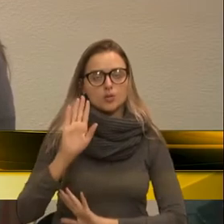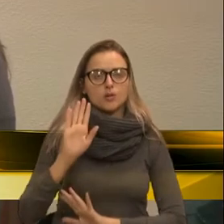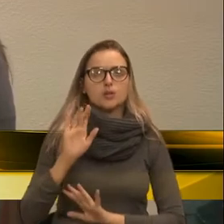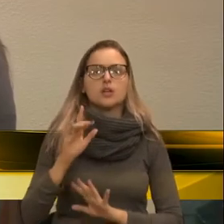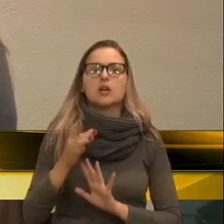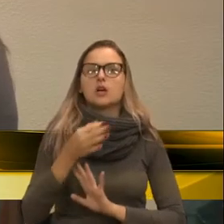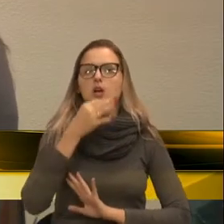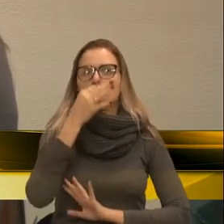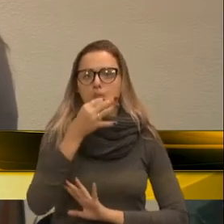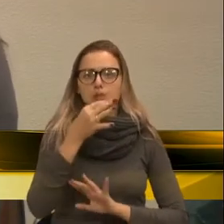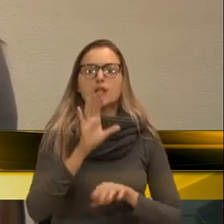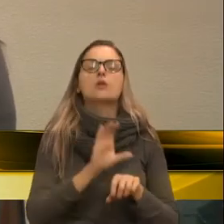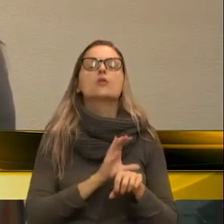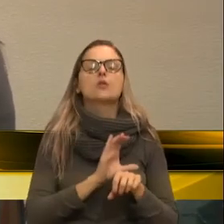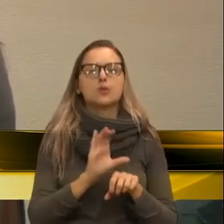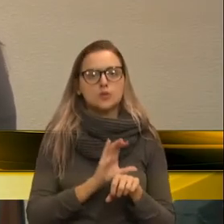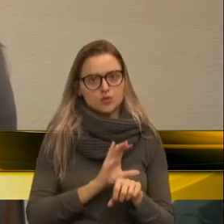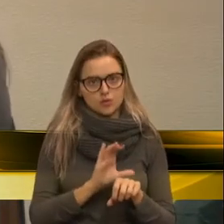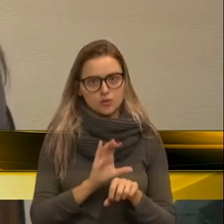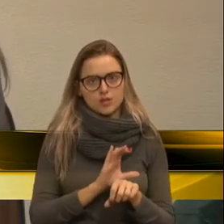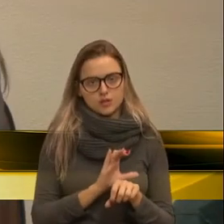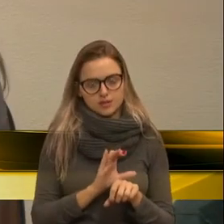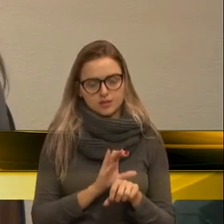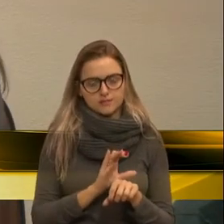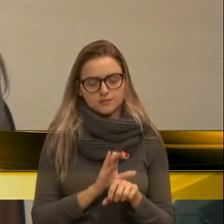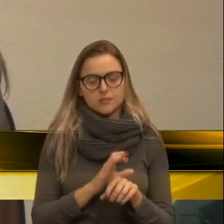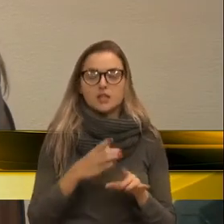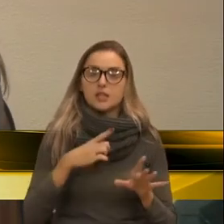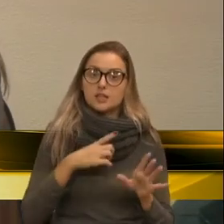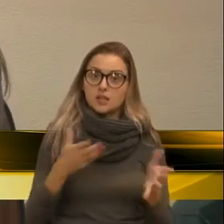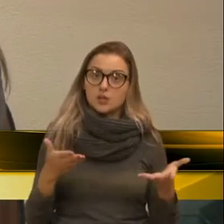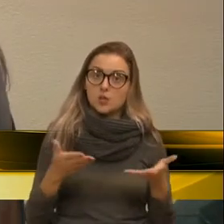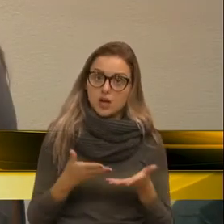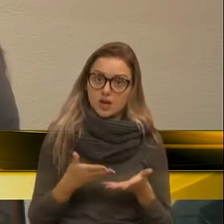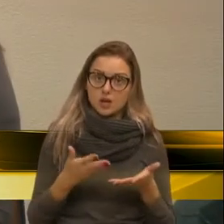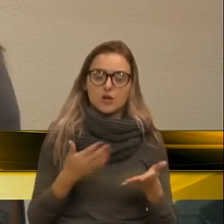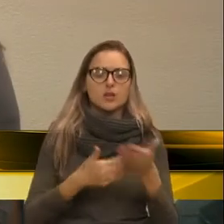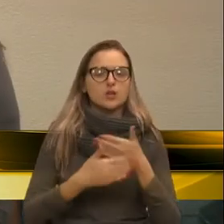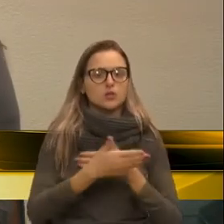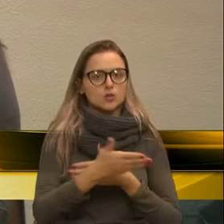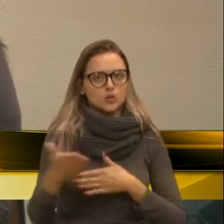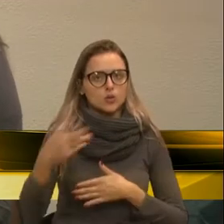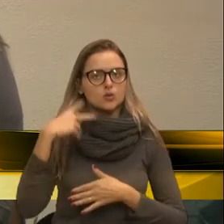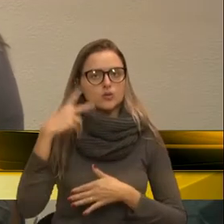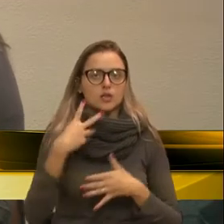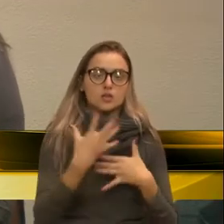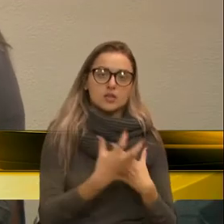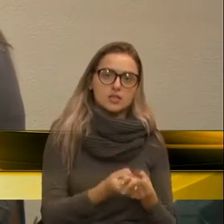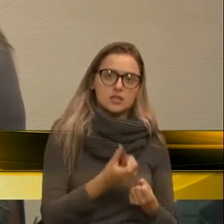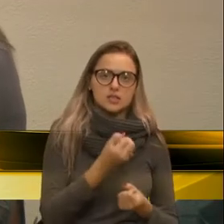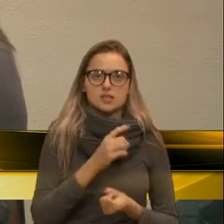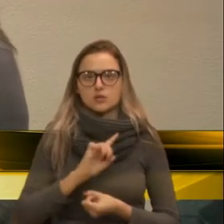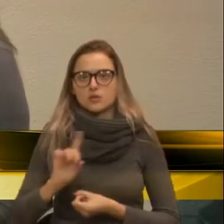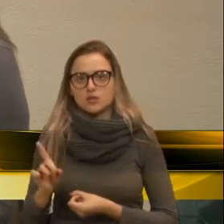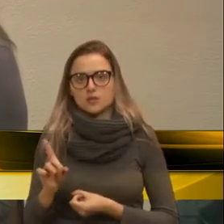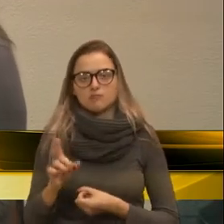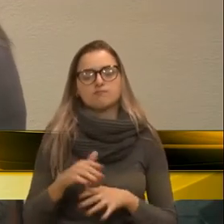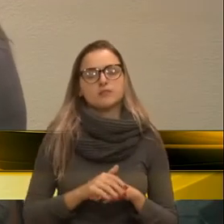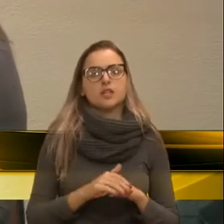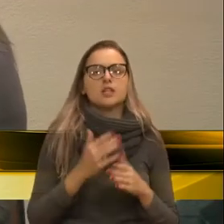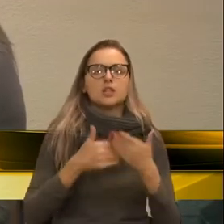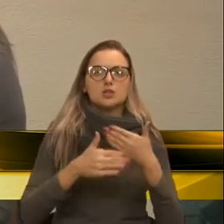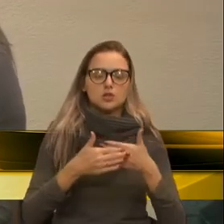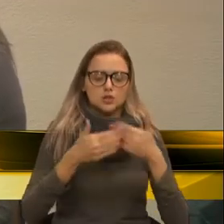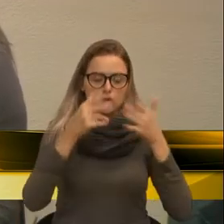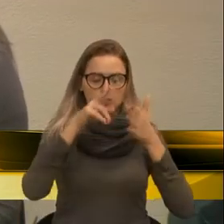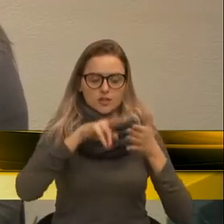manifesta-se pela sua constitucionalidade, competindo ao plenário desta Casa sua deliberação. Salvo melhor juízo, este é